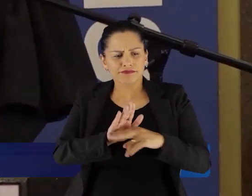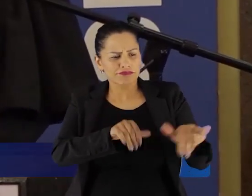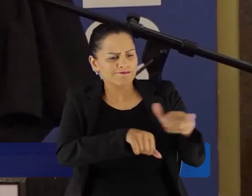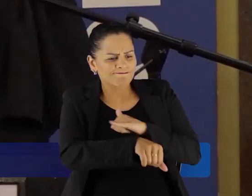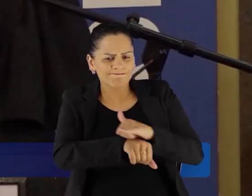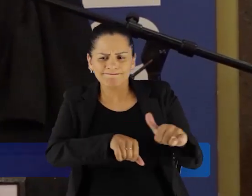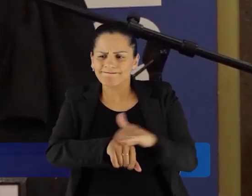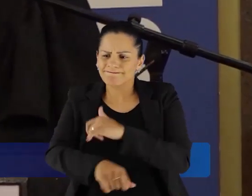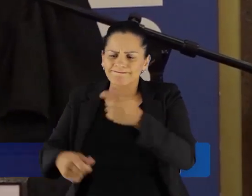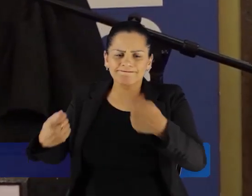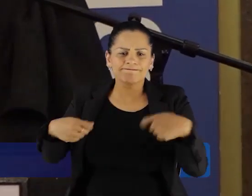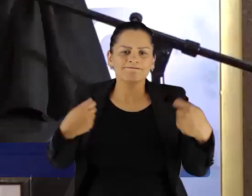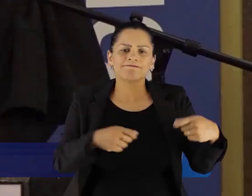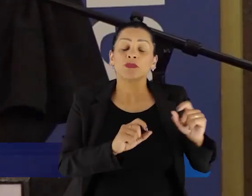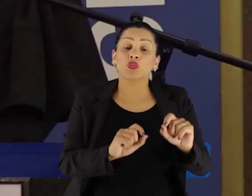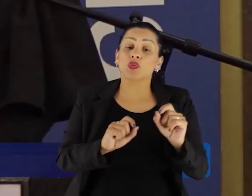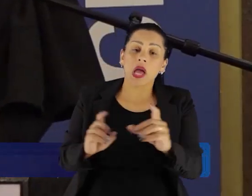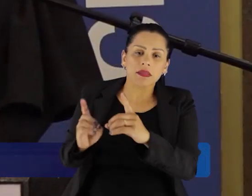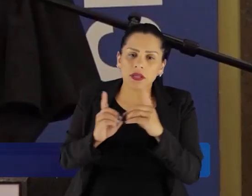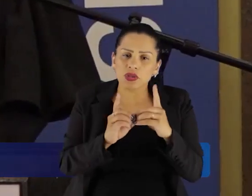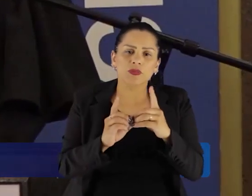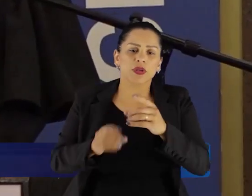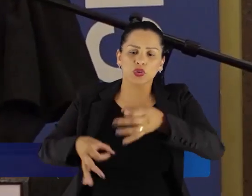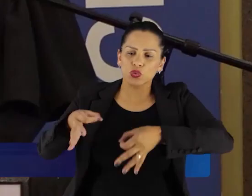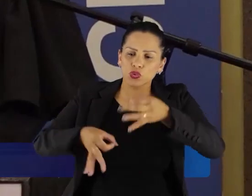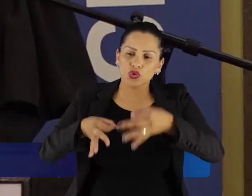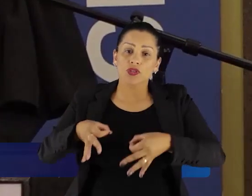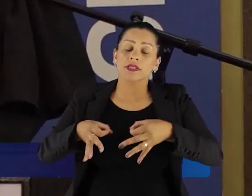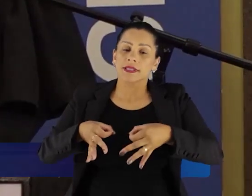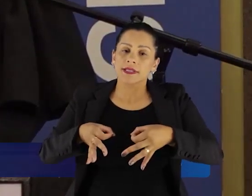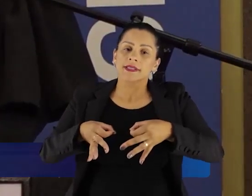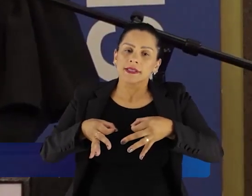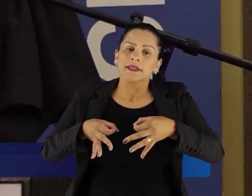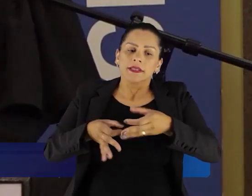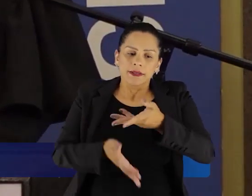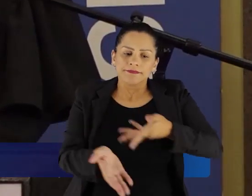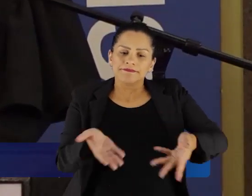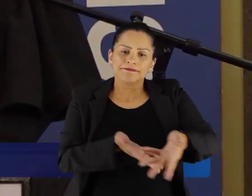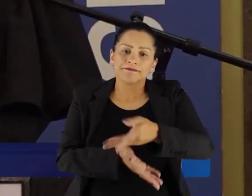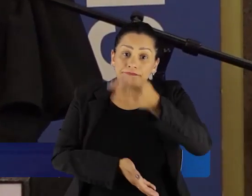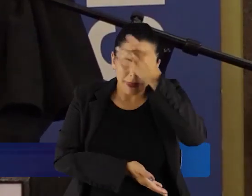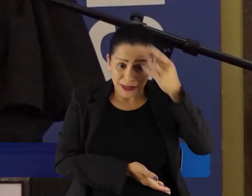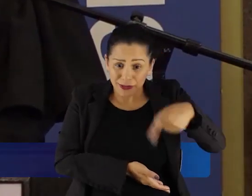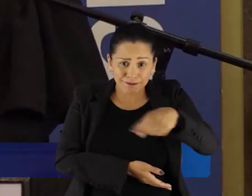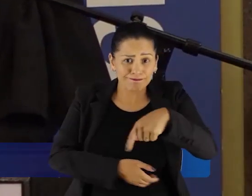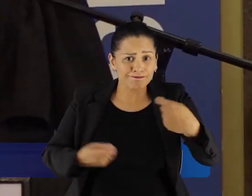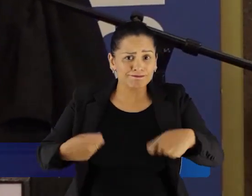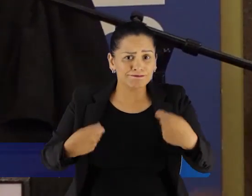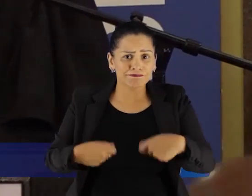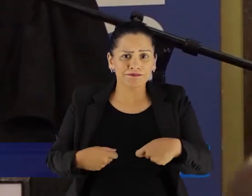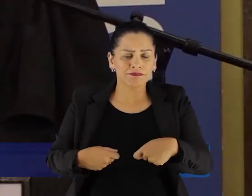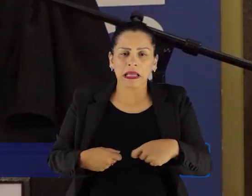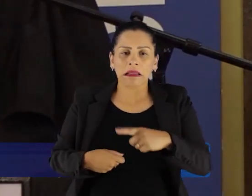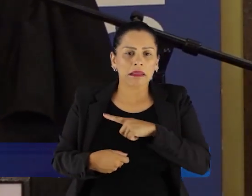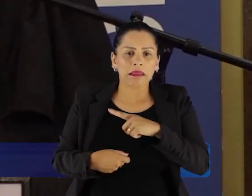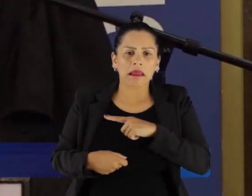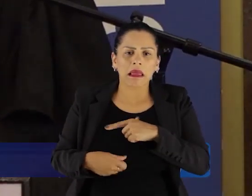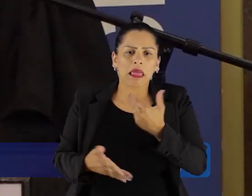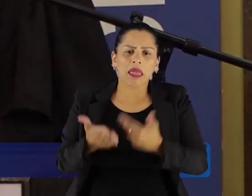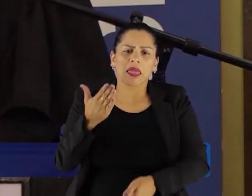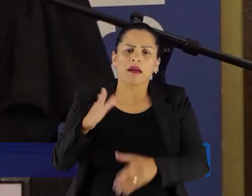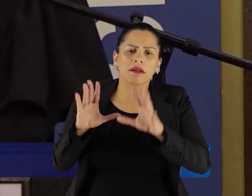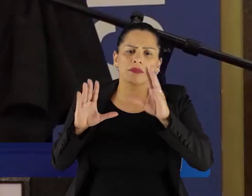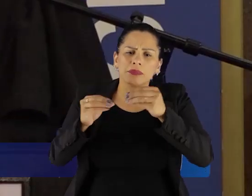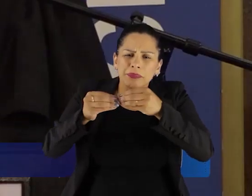para que a prestação jurisdicional tão cara aqueles que dela se socorrem não sofresse não